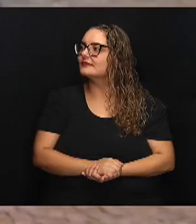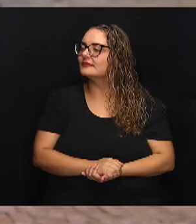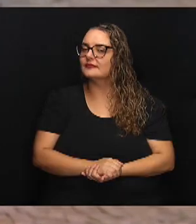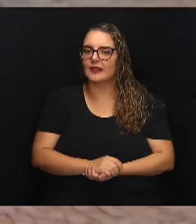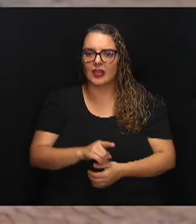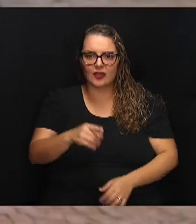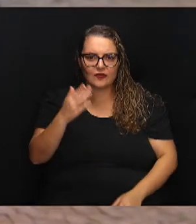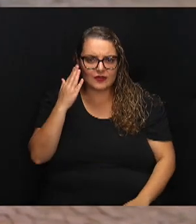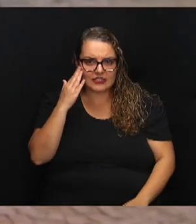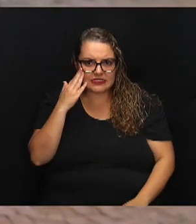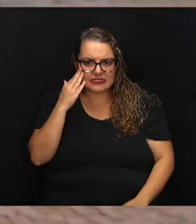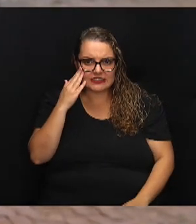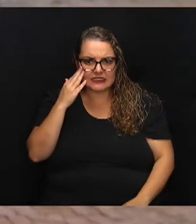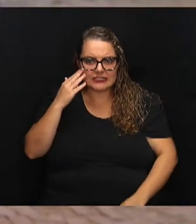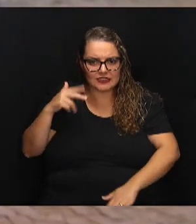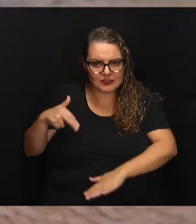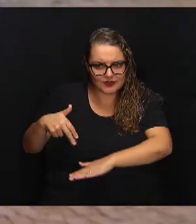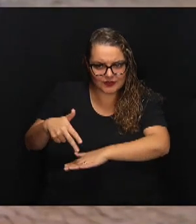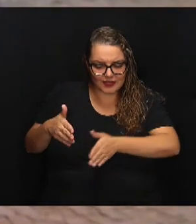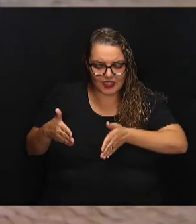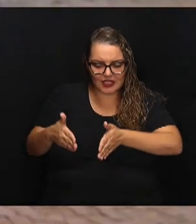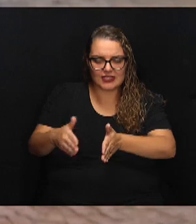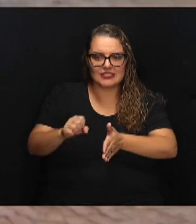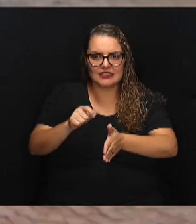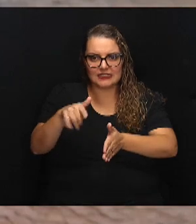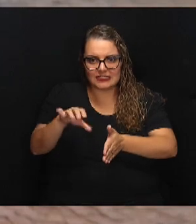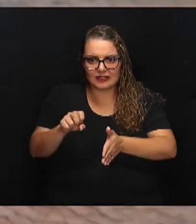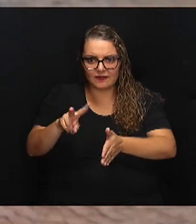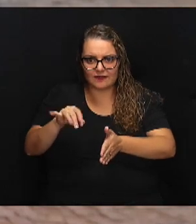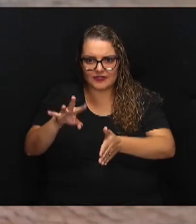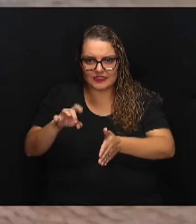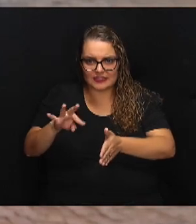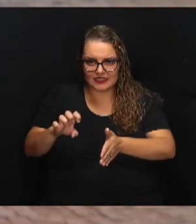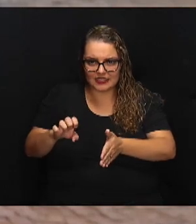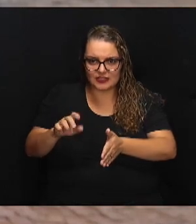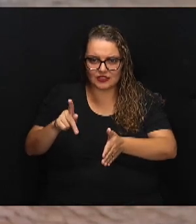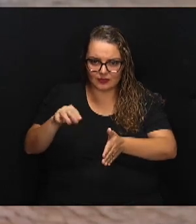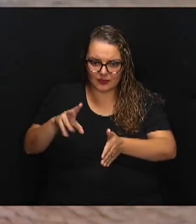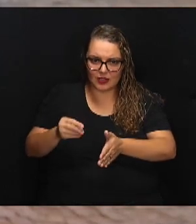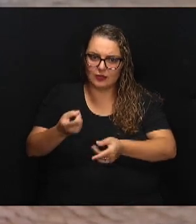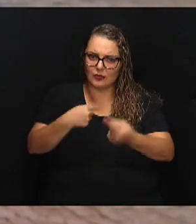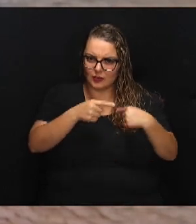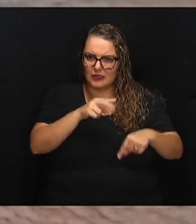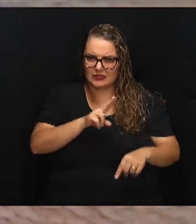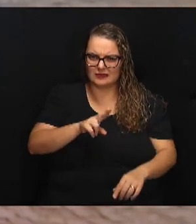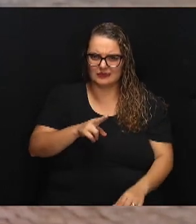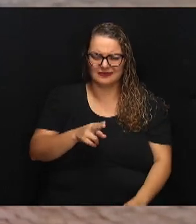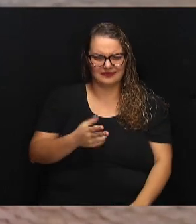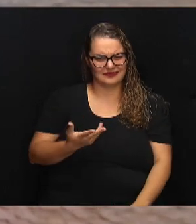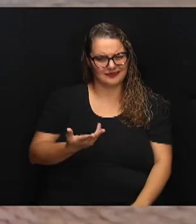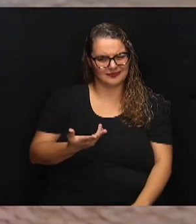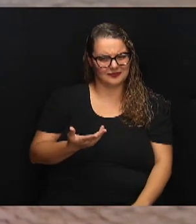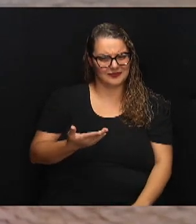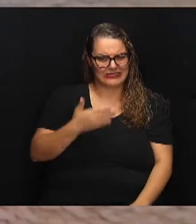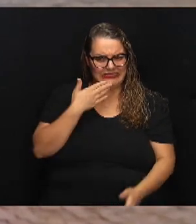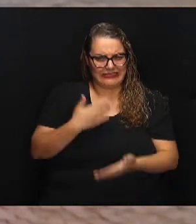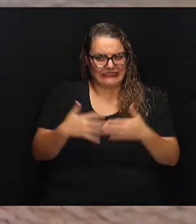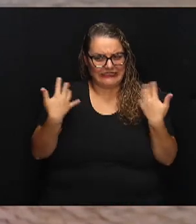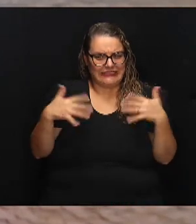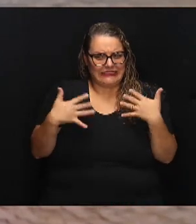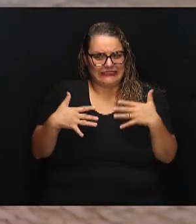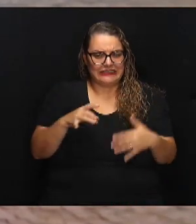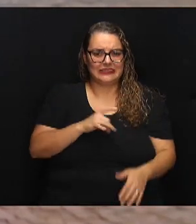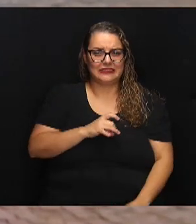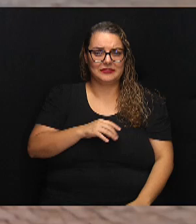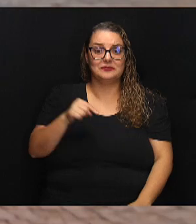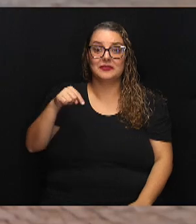Você sabia que a Travessa São Vicente de Paulo já teve um outro nome? Aliás, foi um nome até assustador. O